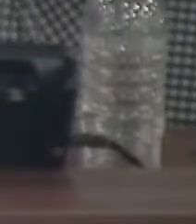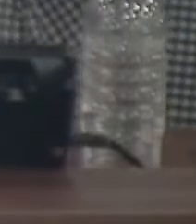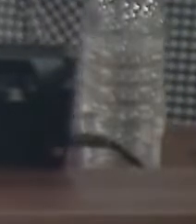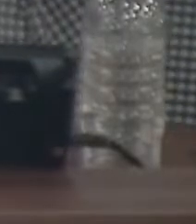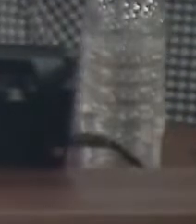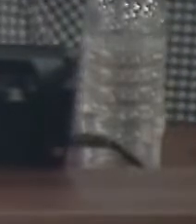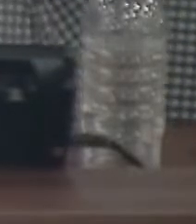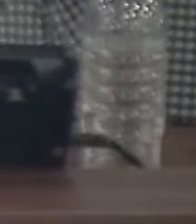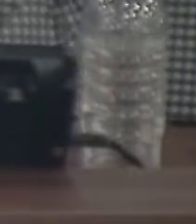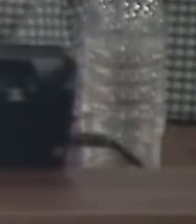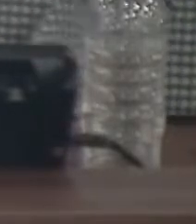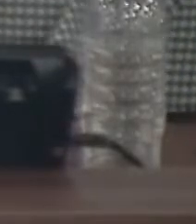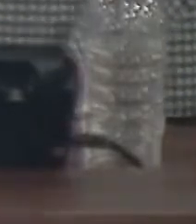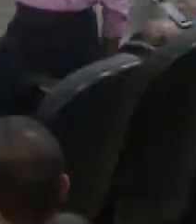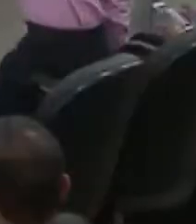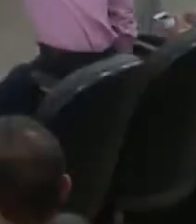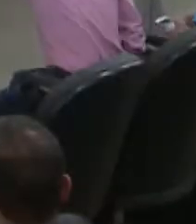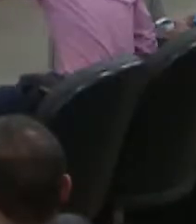extraordinária